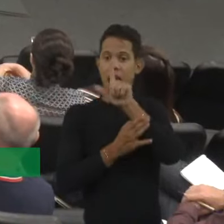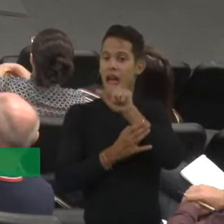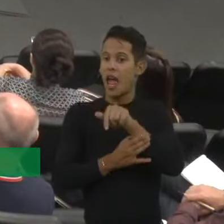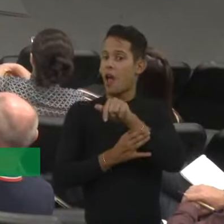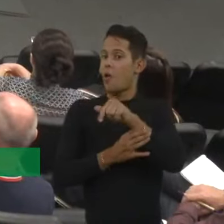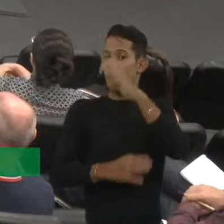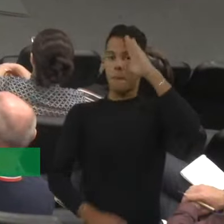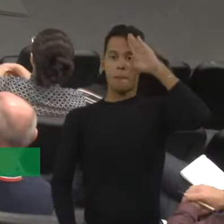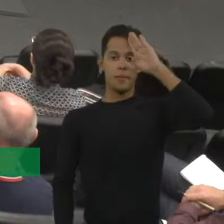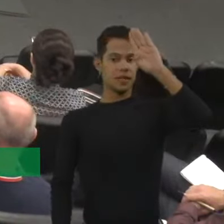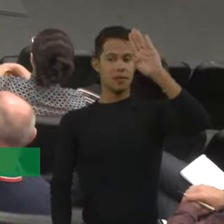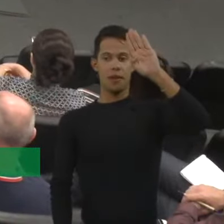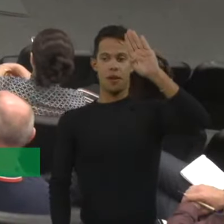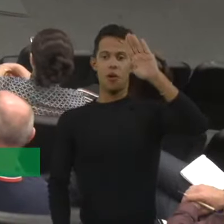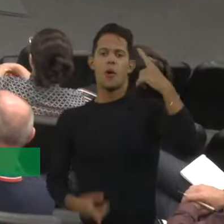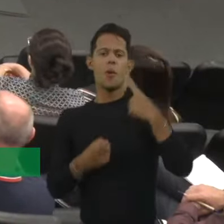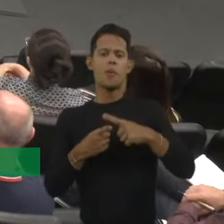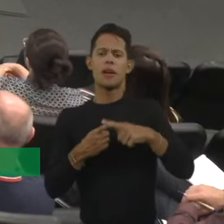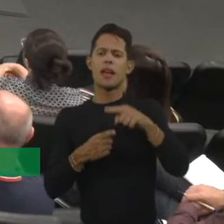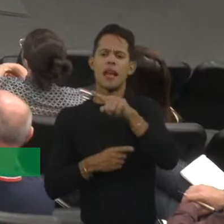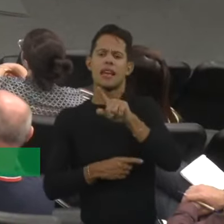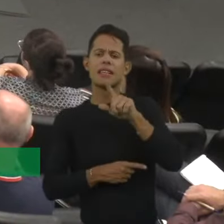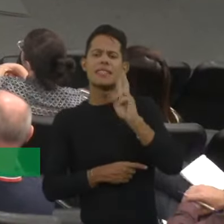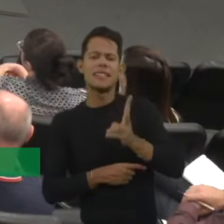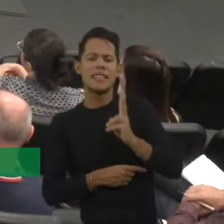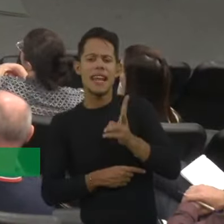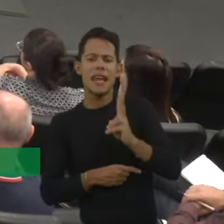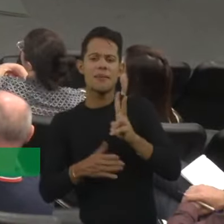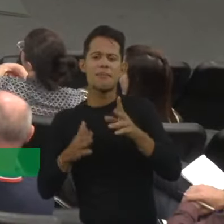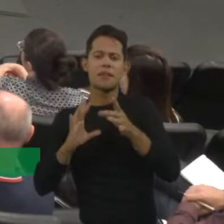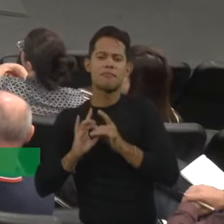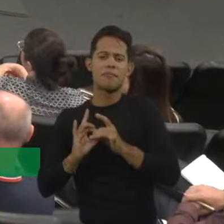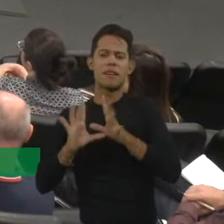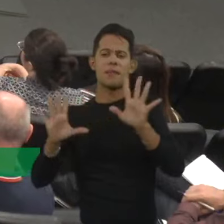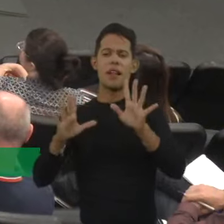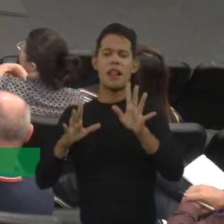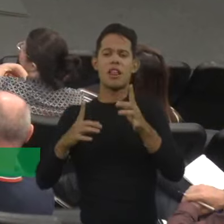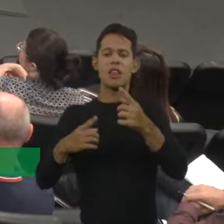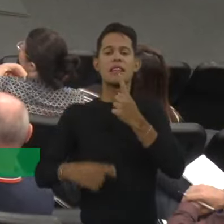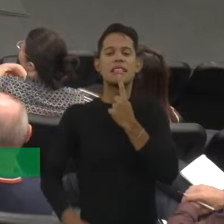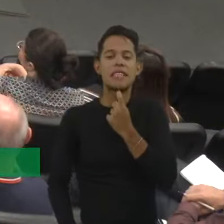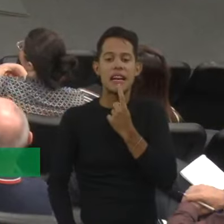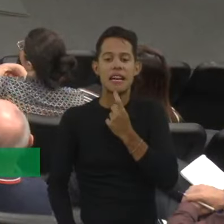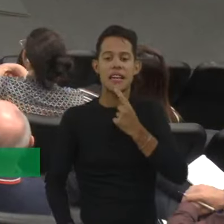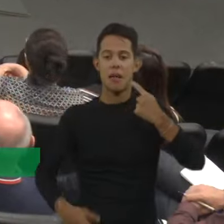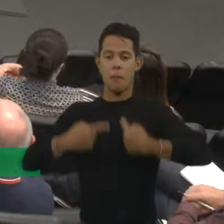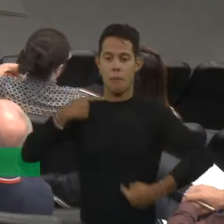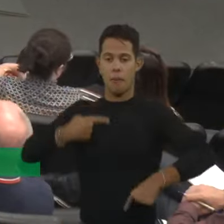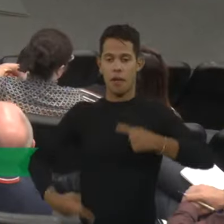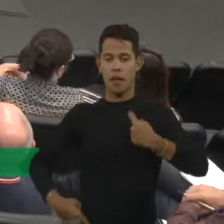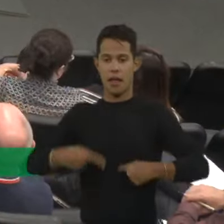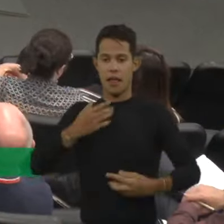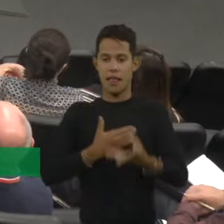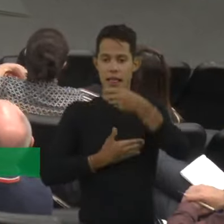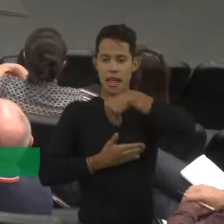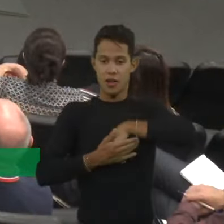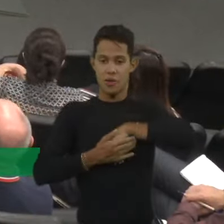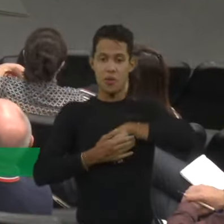esse mediador está sendo liberado em tão alta quantidade no sangue? Por causa de uma alteração genética que